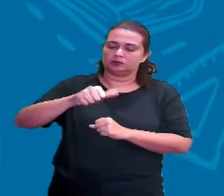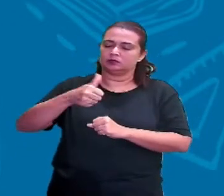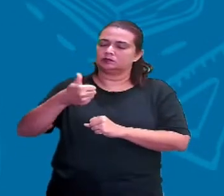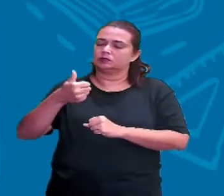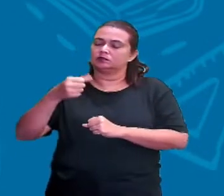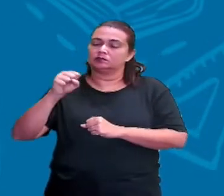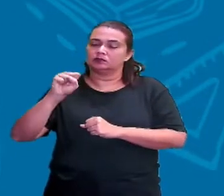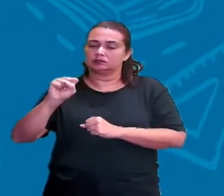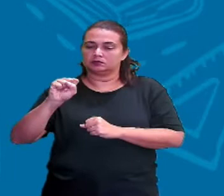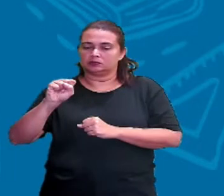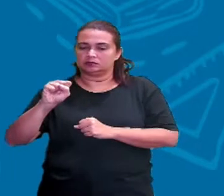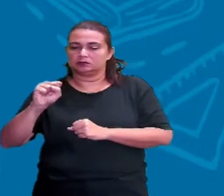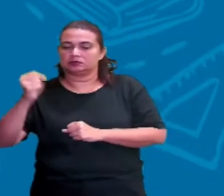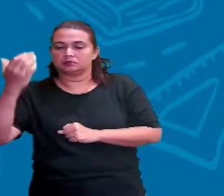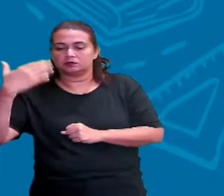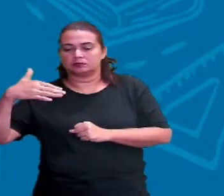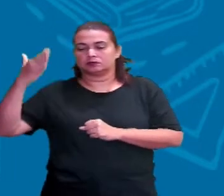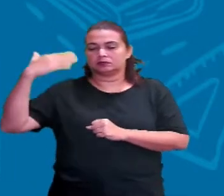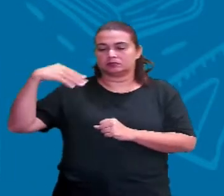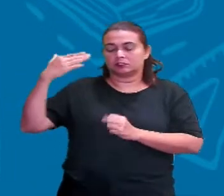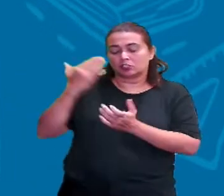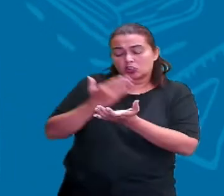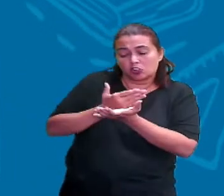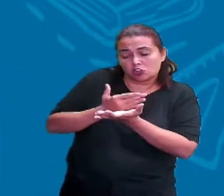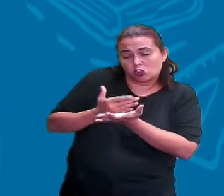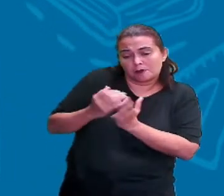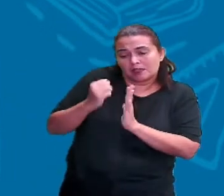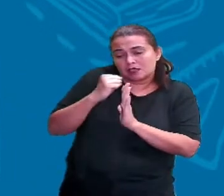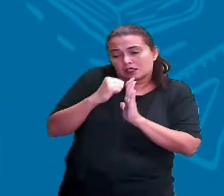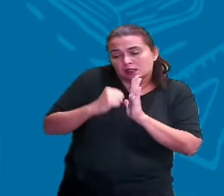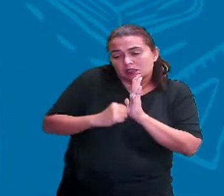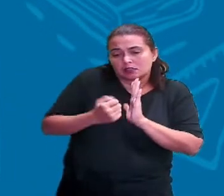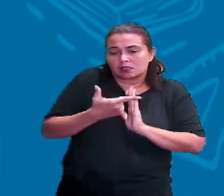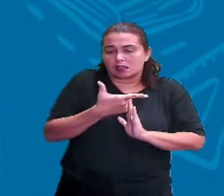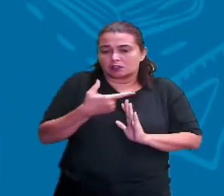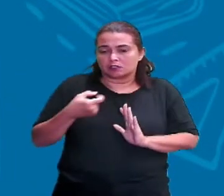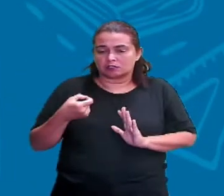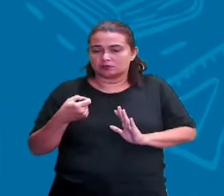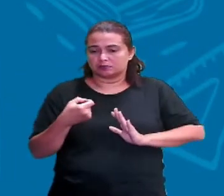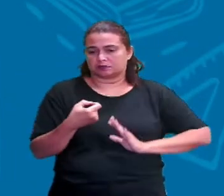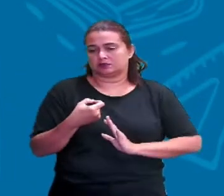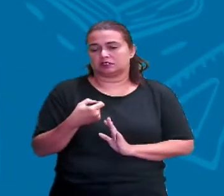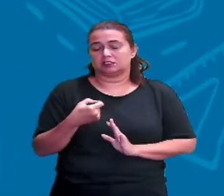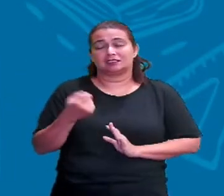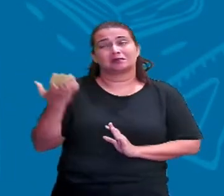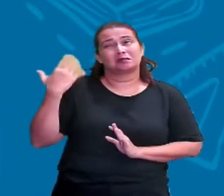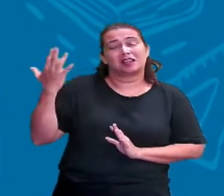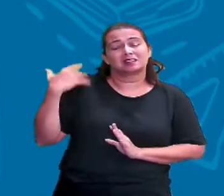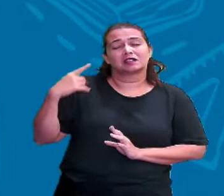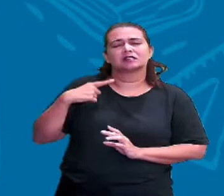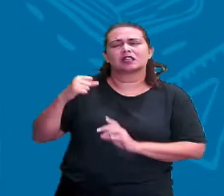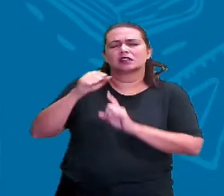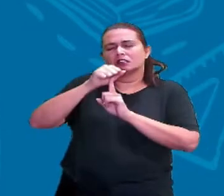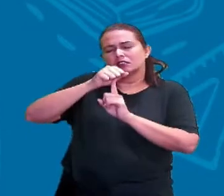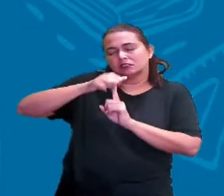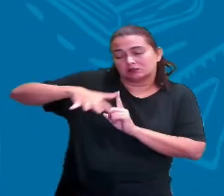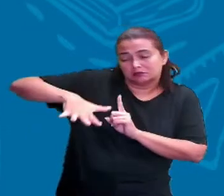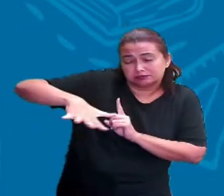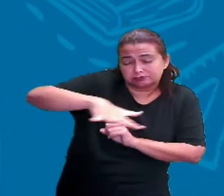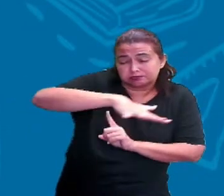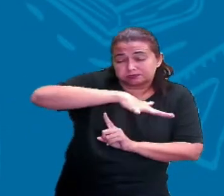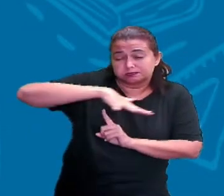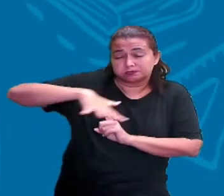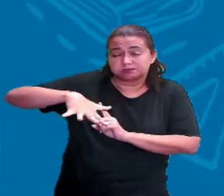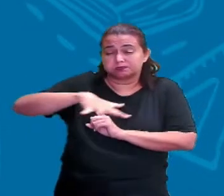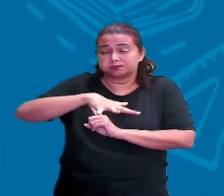Naquela época, não é, o início do século XX, da pandemia, né, da gripe espanhola,